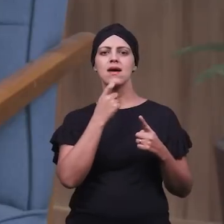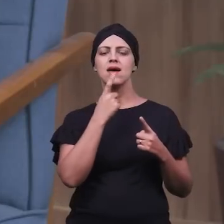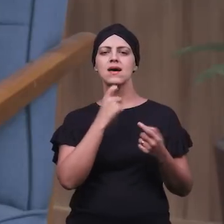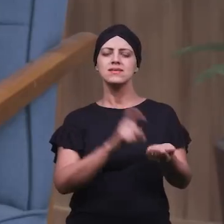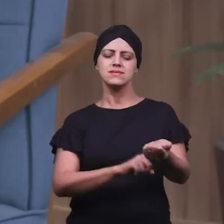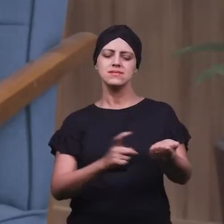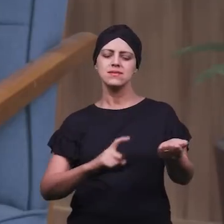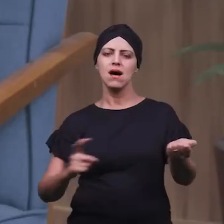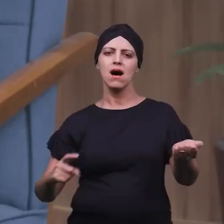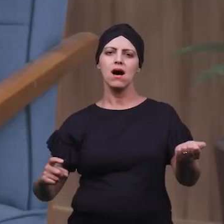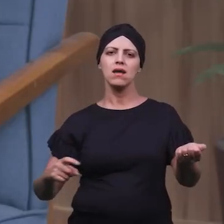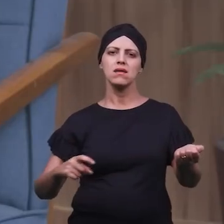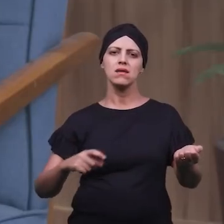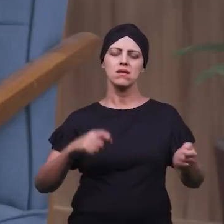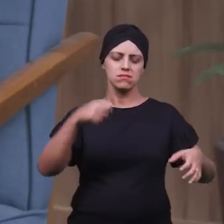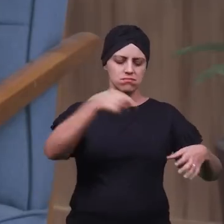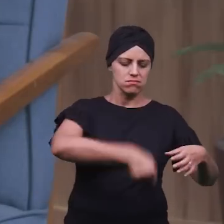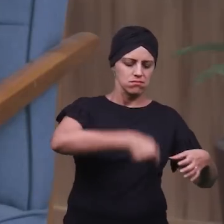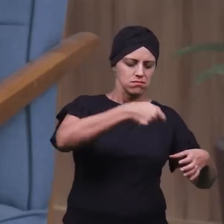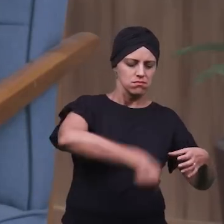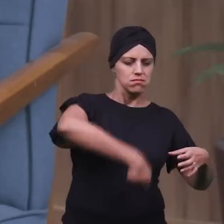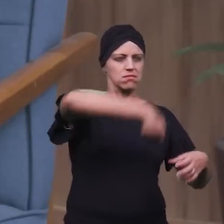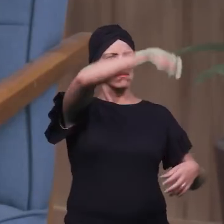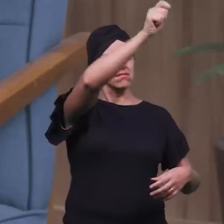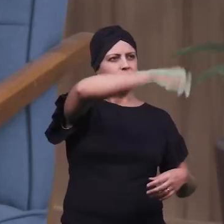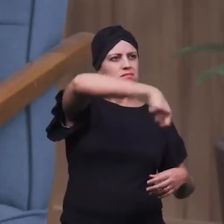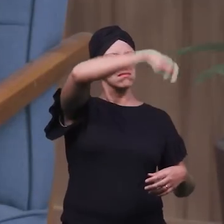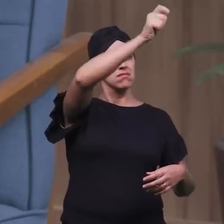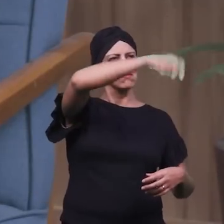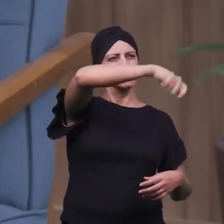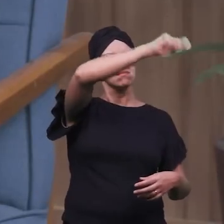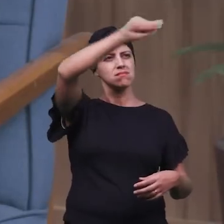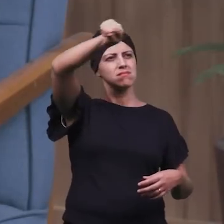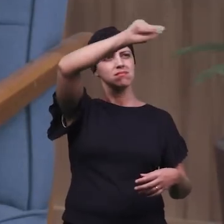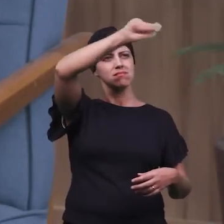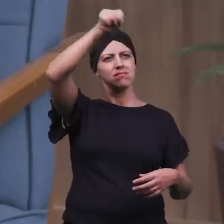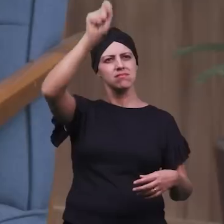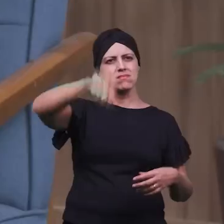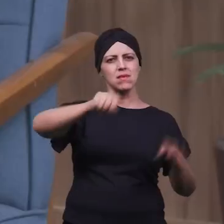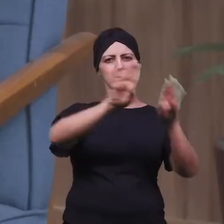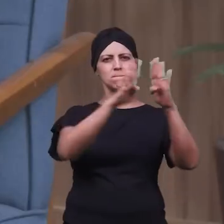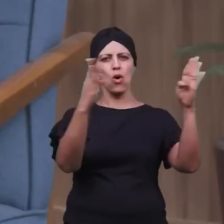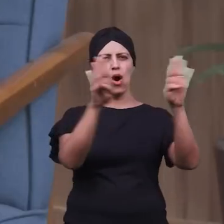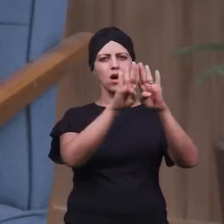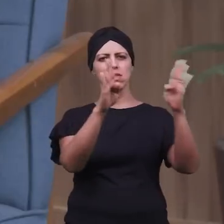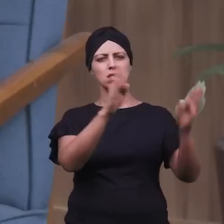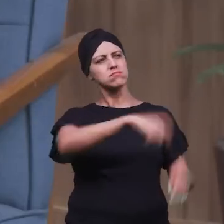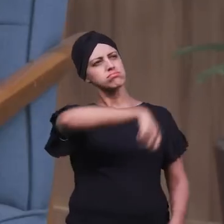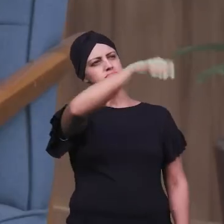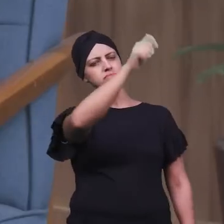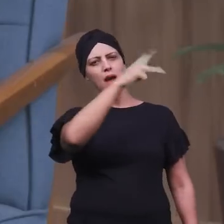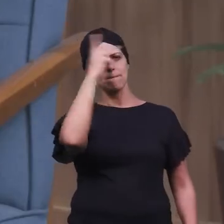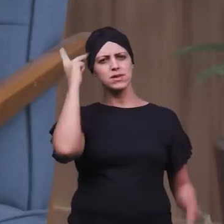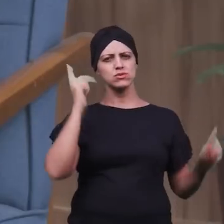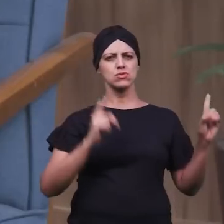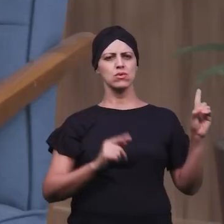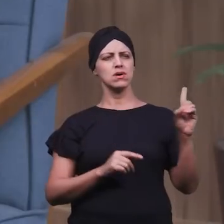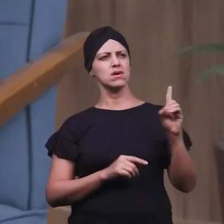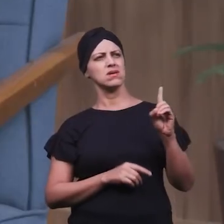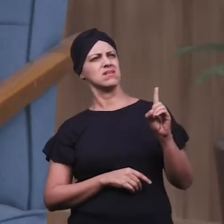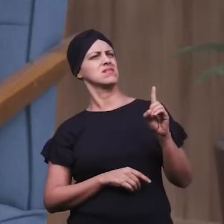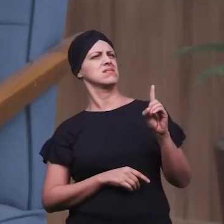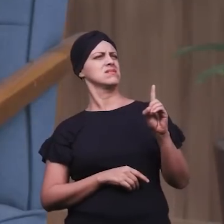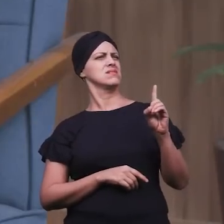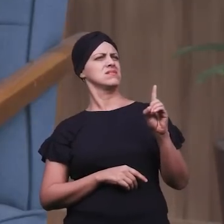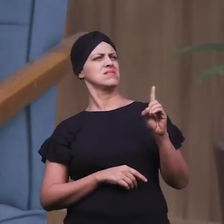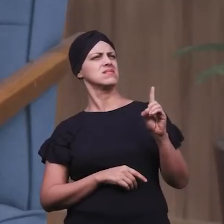o sangue aspergido nos umbrais e vergas das portas. Então eu imagino que quem passasse de fora, visse